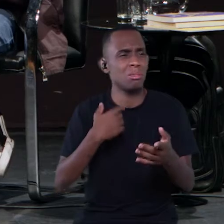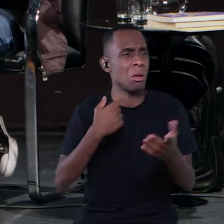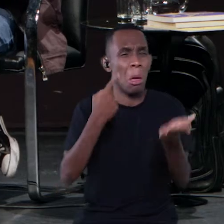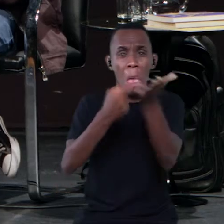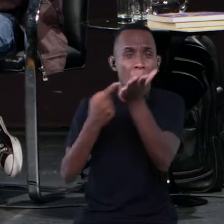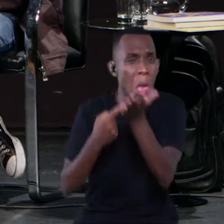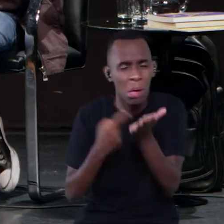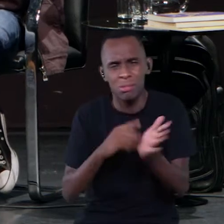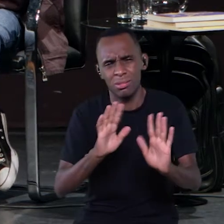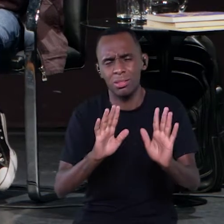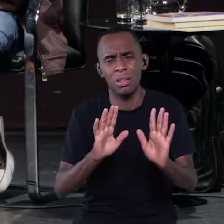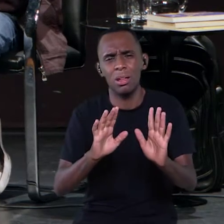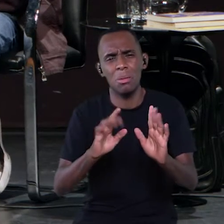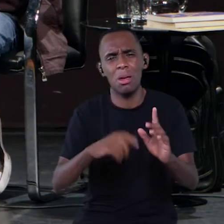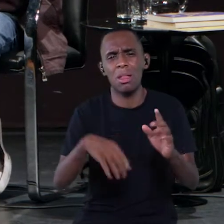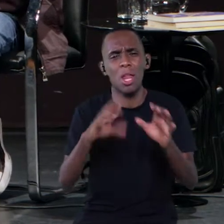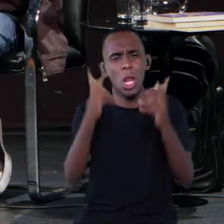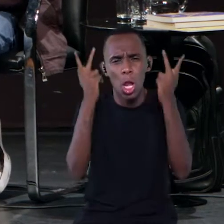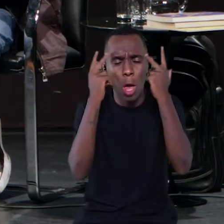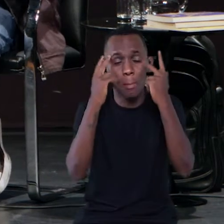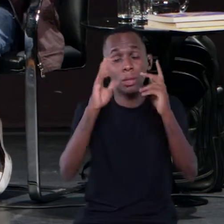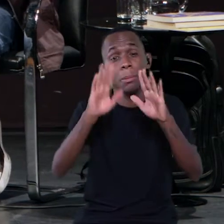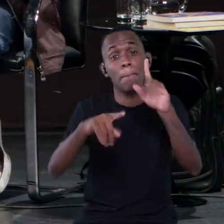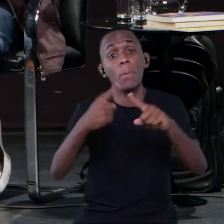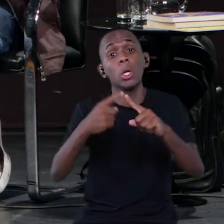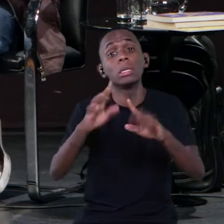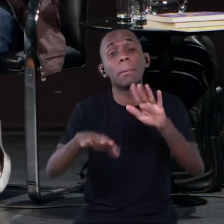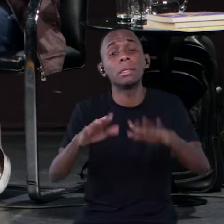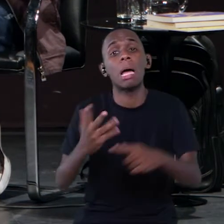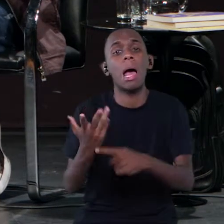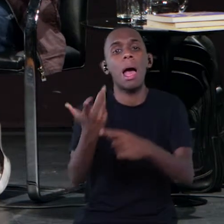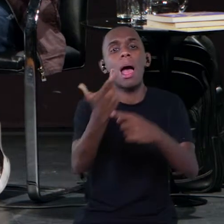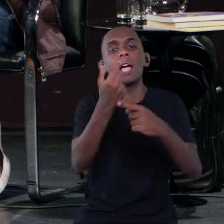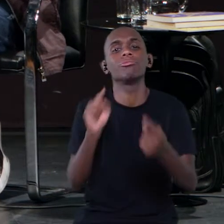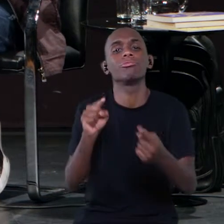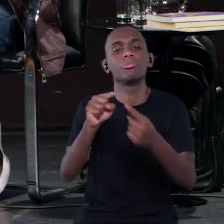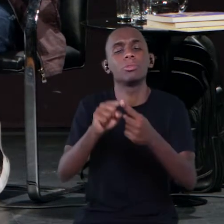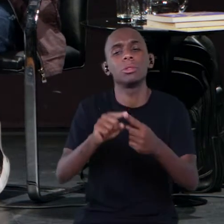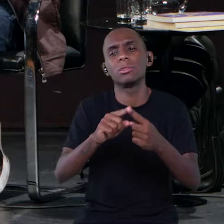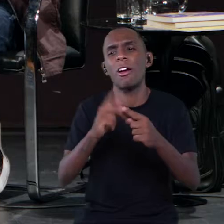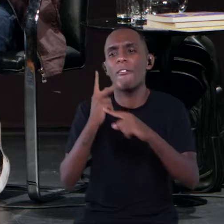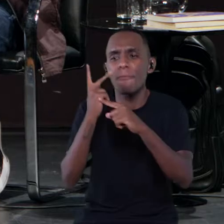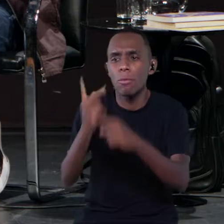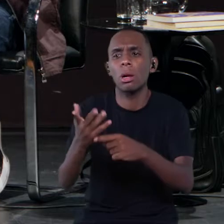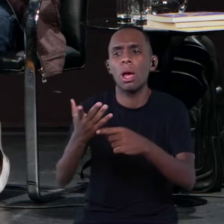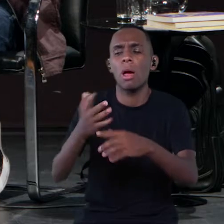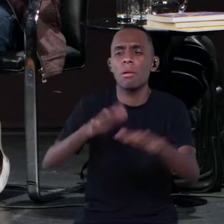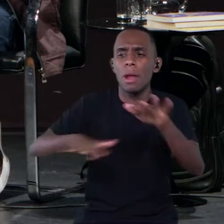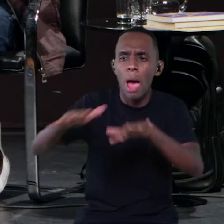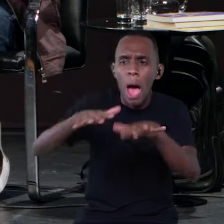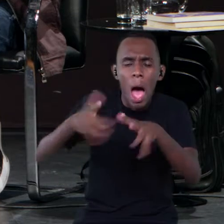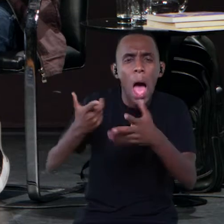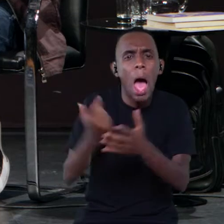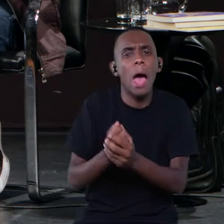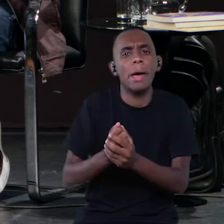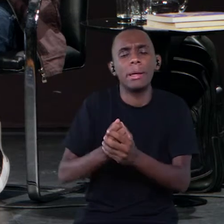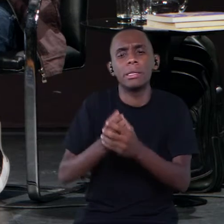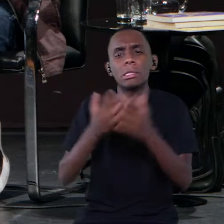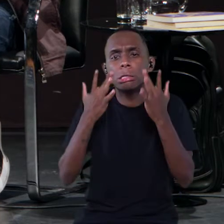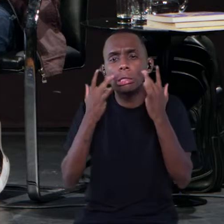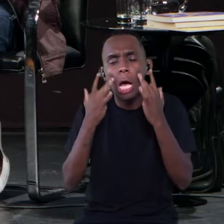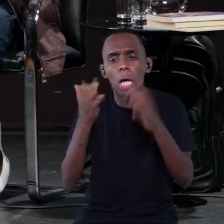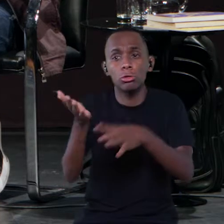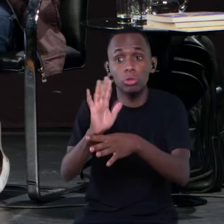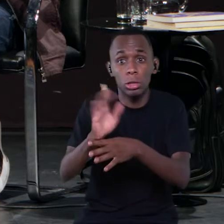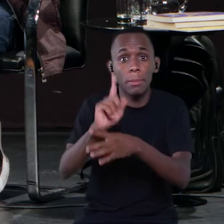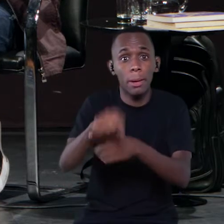aleatória, isso que era importante, né? Às vezes, a arte era um motivador. Quem mexia com cinema, com teatro, com literatura,